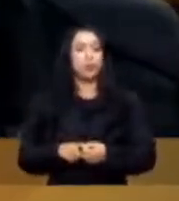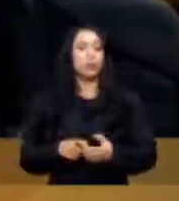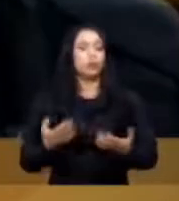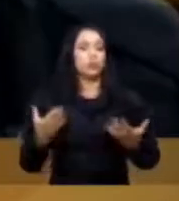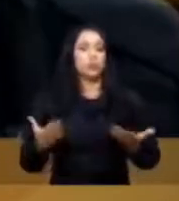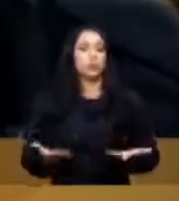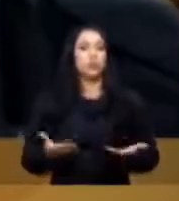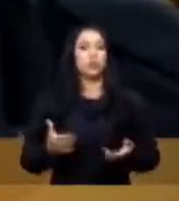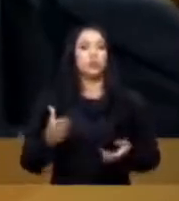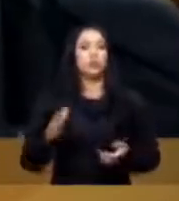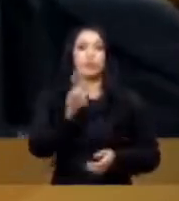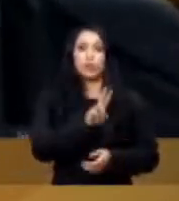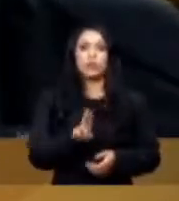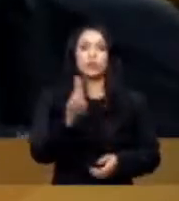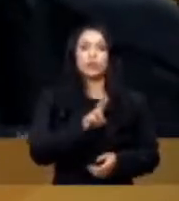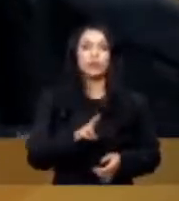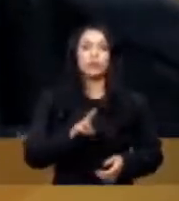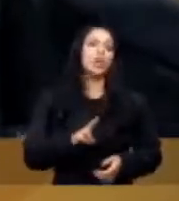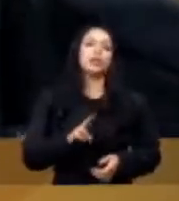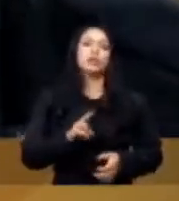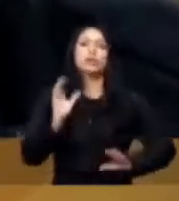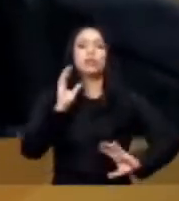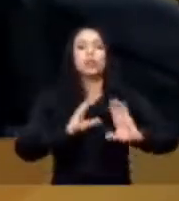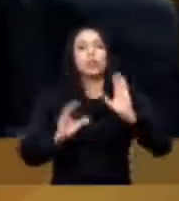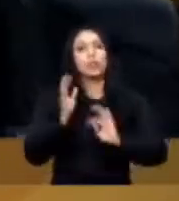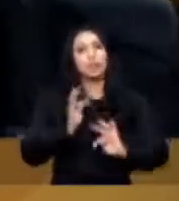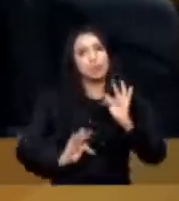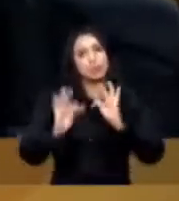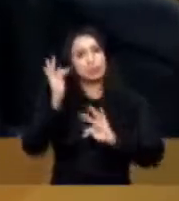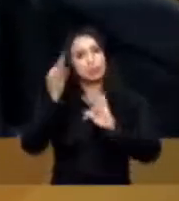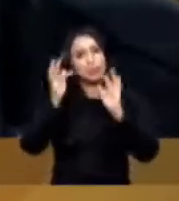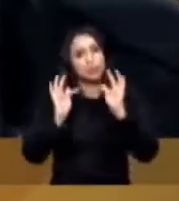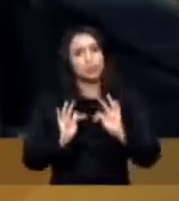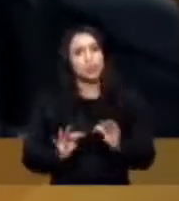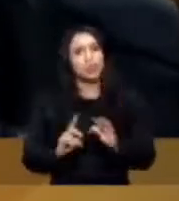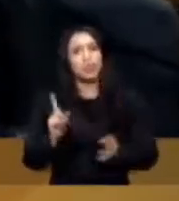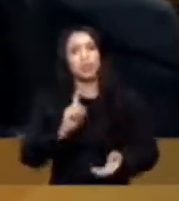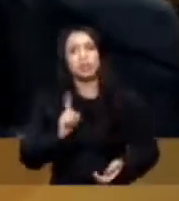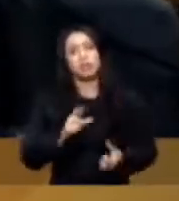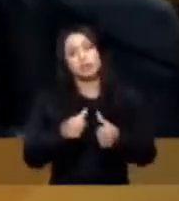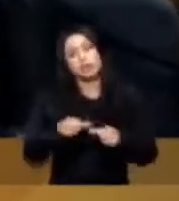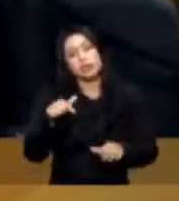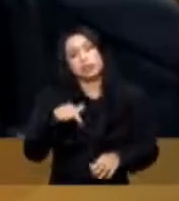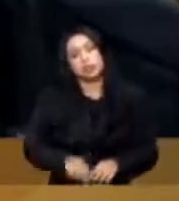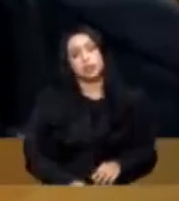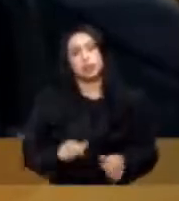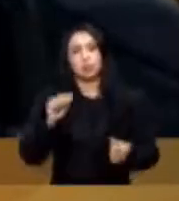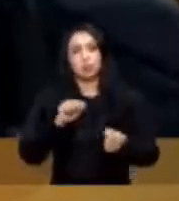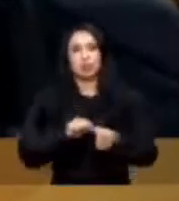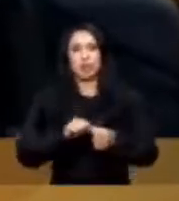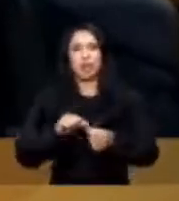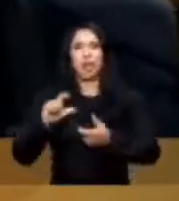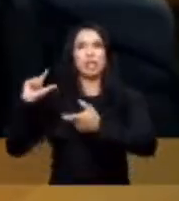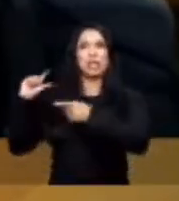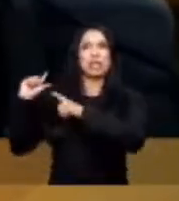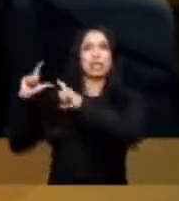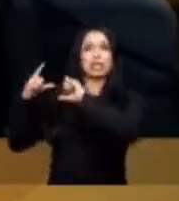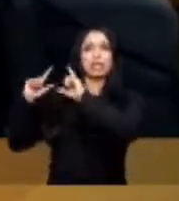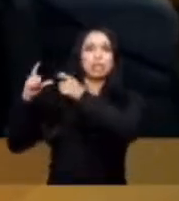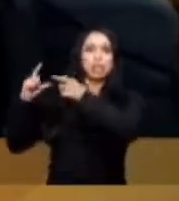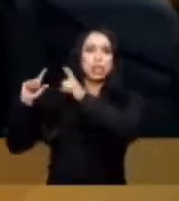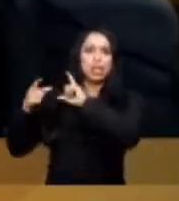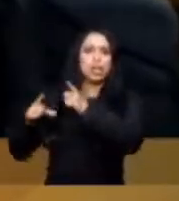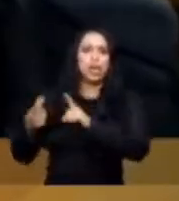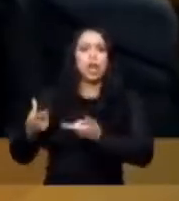no desempenho da telecomunicação. Insisto, não estamos aqui a falar de tradicional